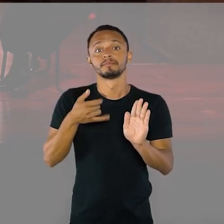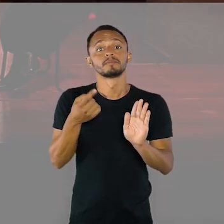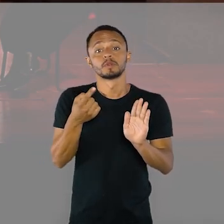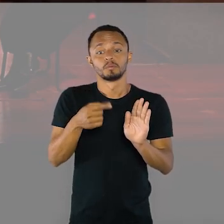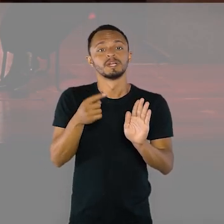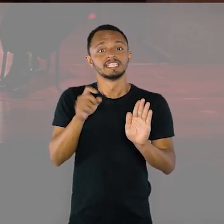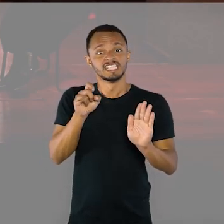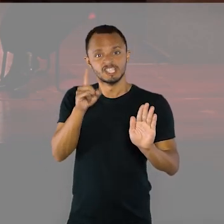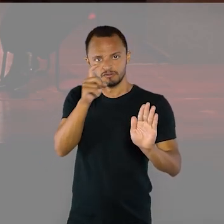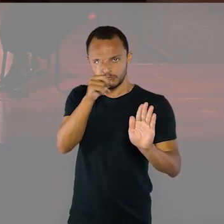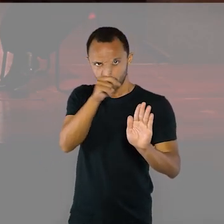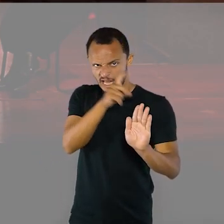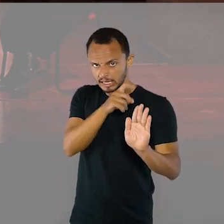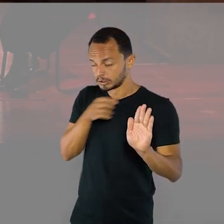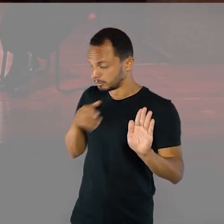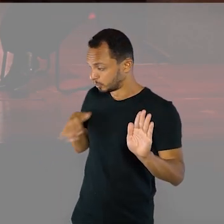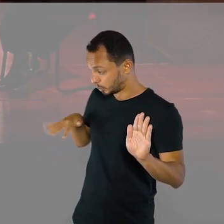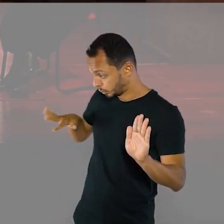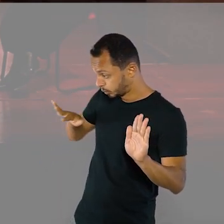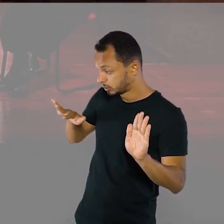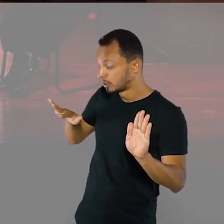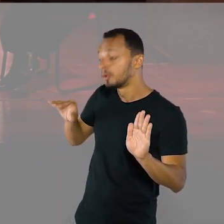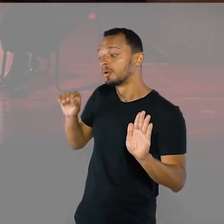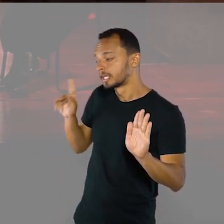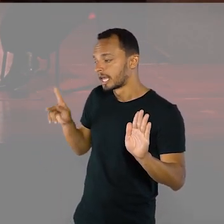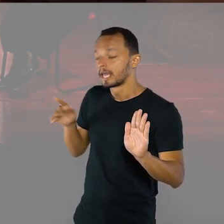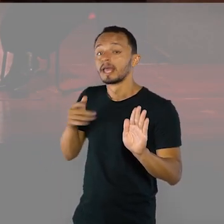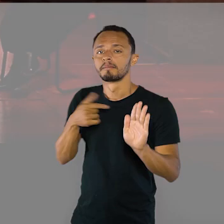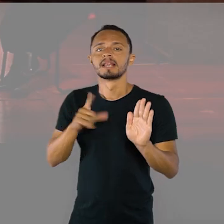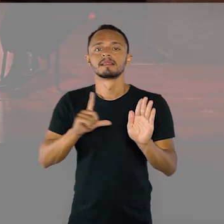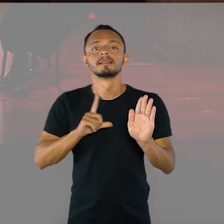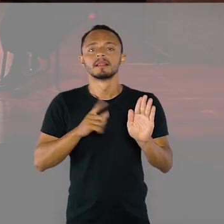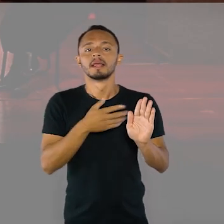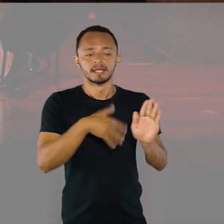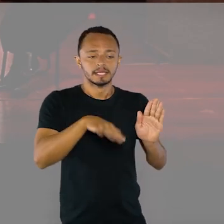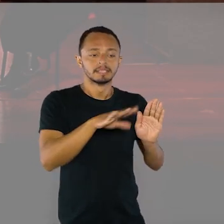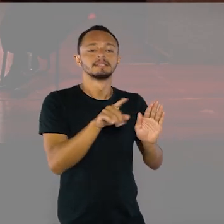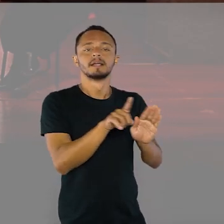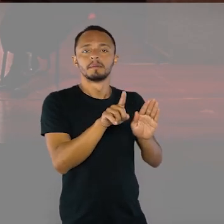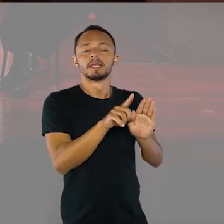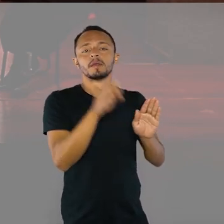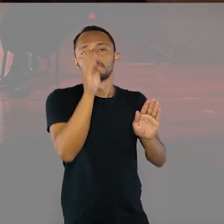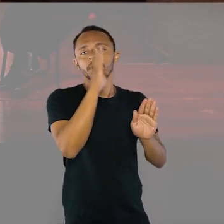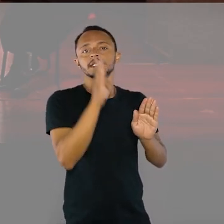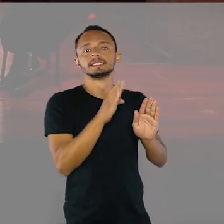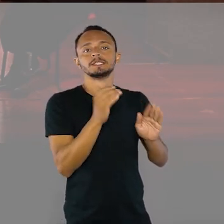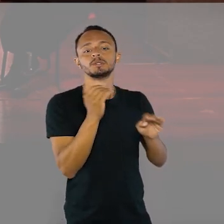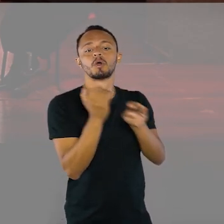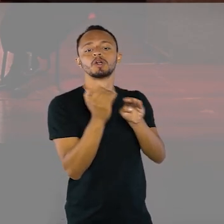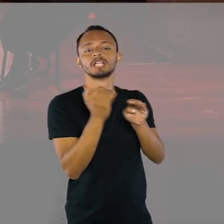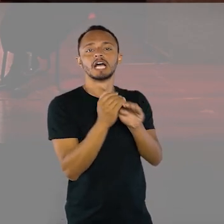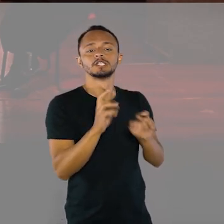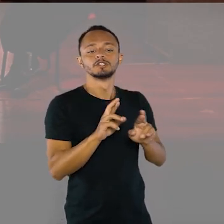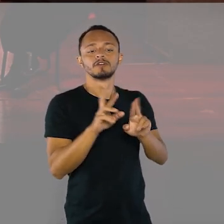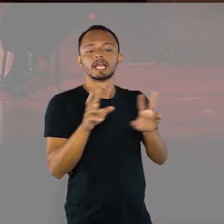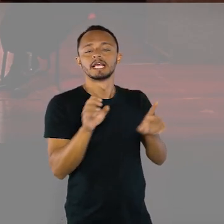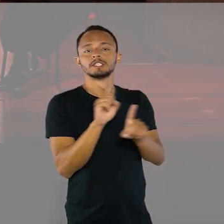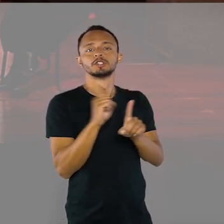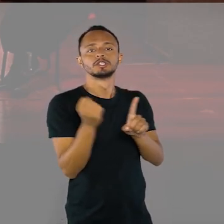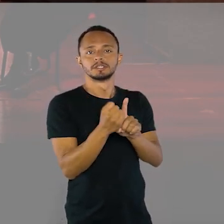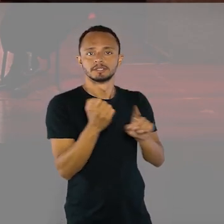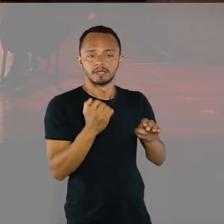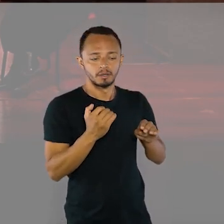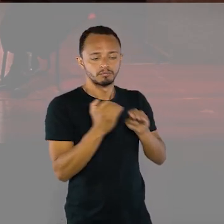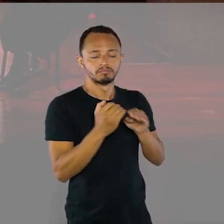no caminho, há também muita gente com vontade de construir um Brasil diferente, um Brasil com igualdade, um Brasil com justiça